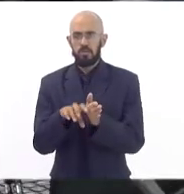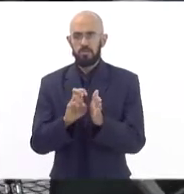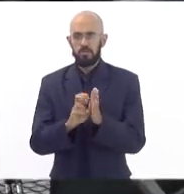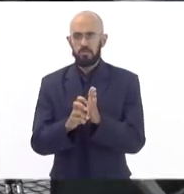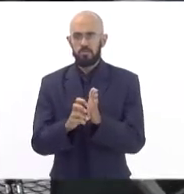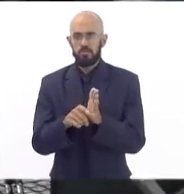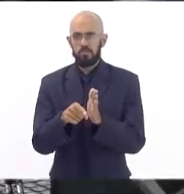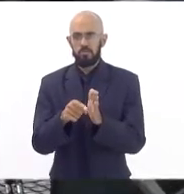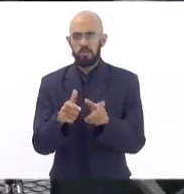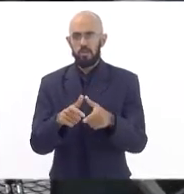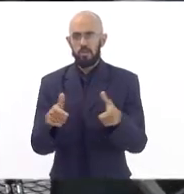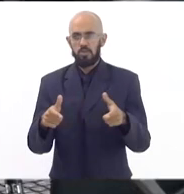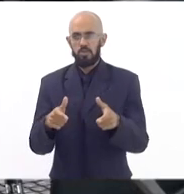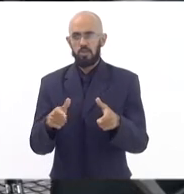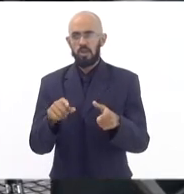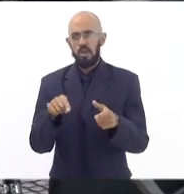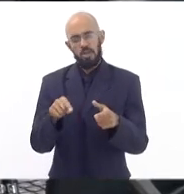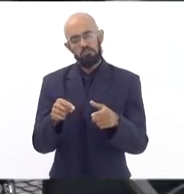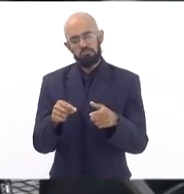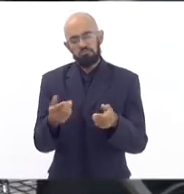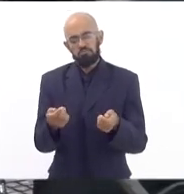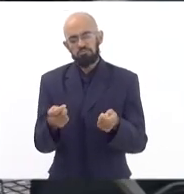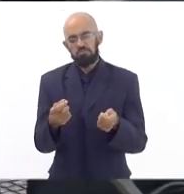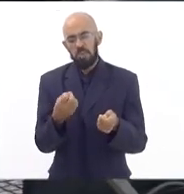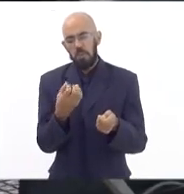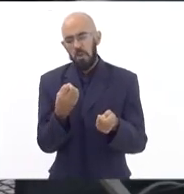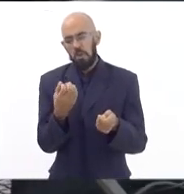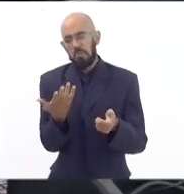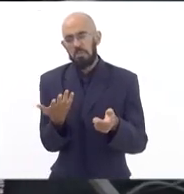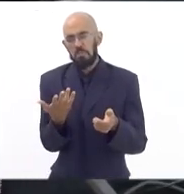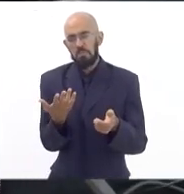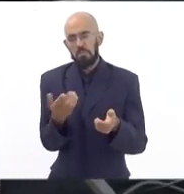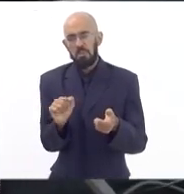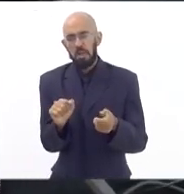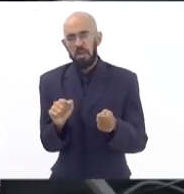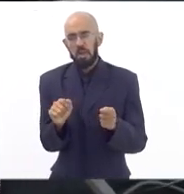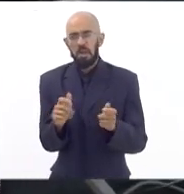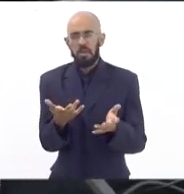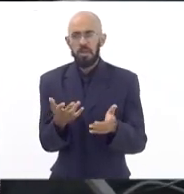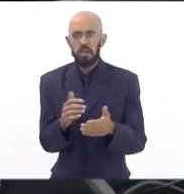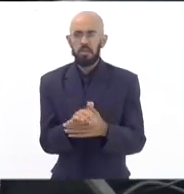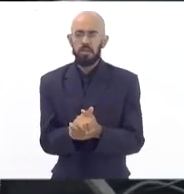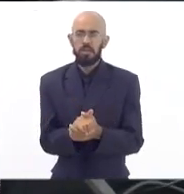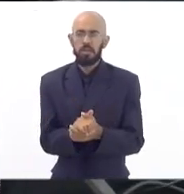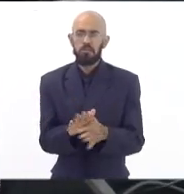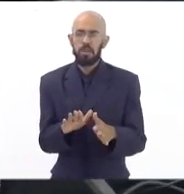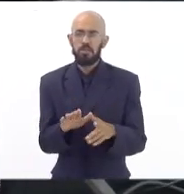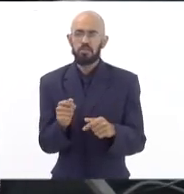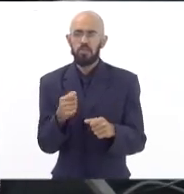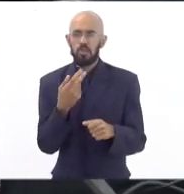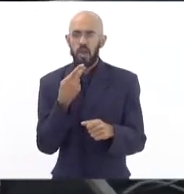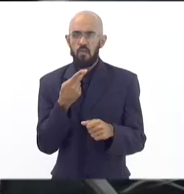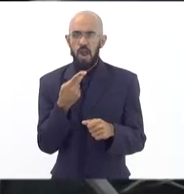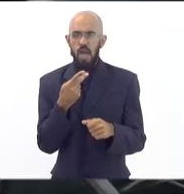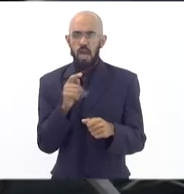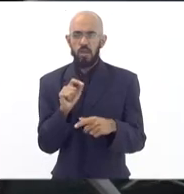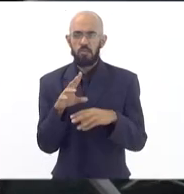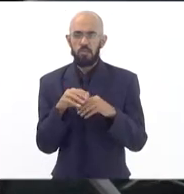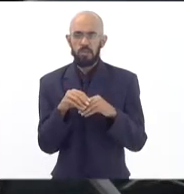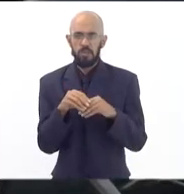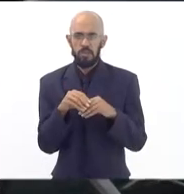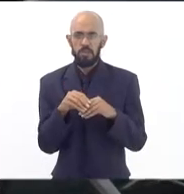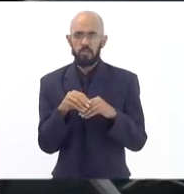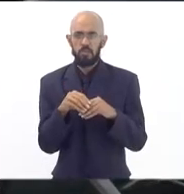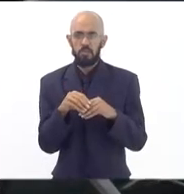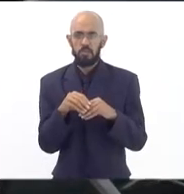tão pode se dizer aceitáveis ou para o estado delas que eu tô querendo puxar aqui é o seguinte completando o